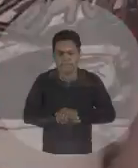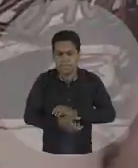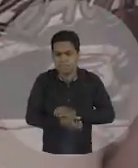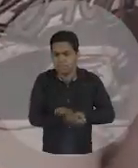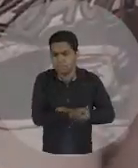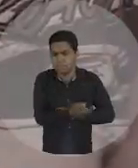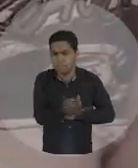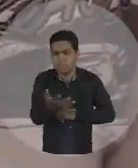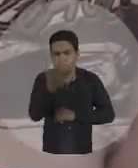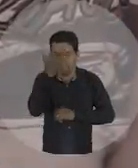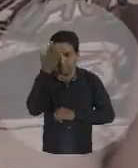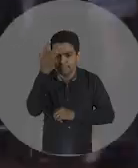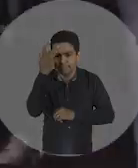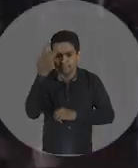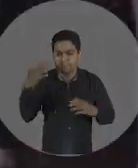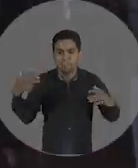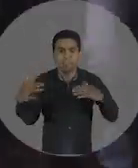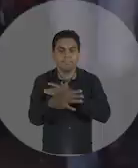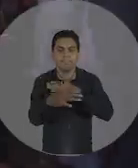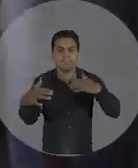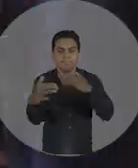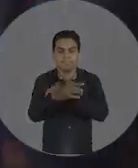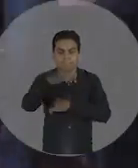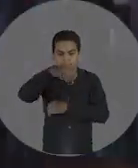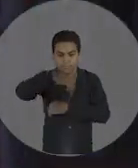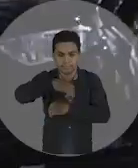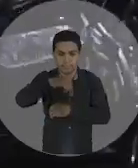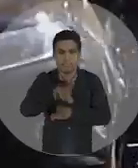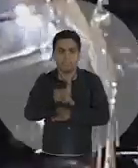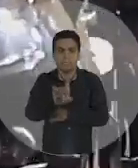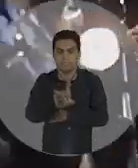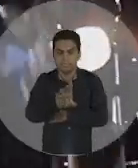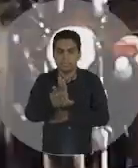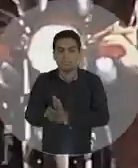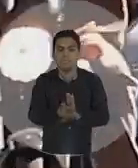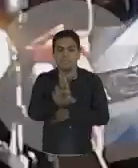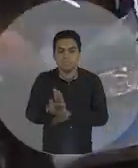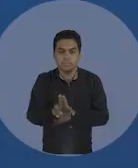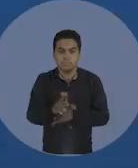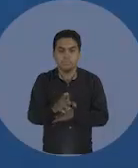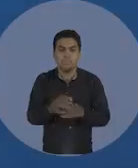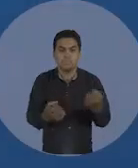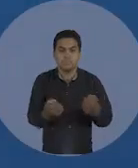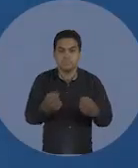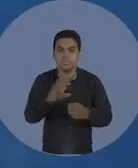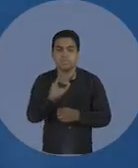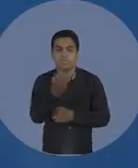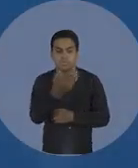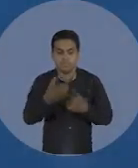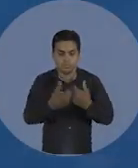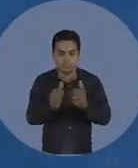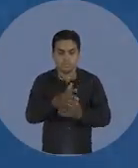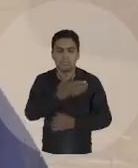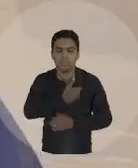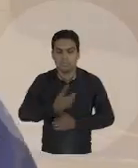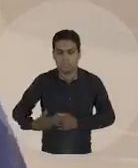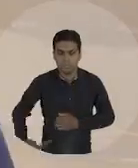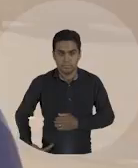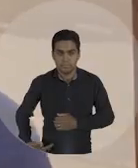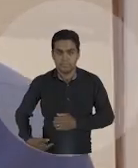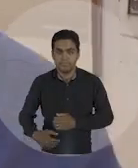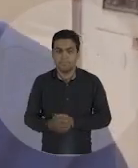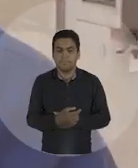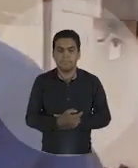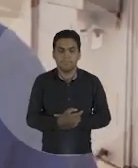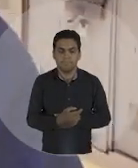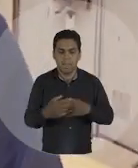Milhares de pessoas se deslocam todos os dias em Dourados, seja utilizando seus carros ou transporte público. Transitam pelas